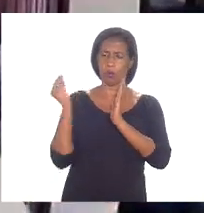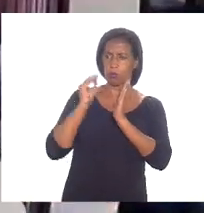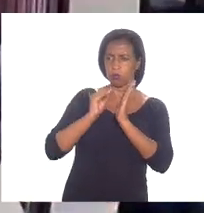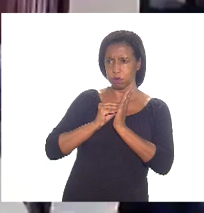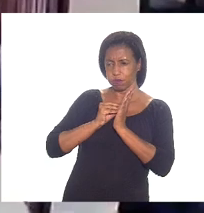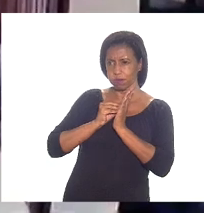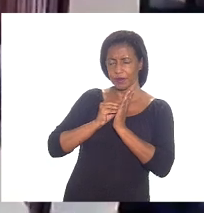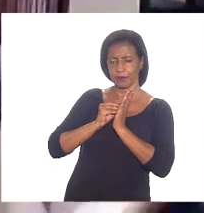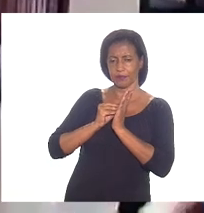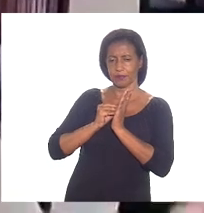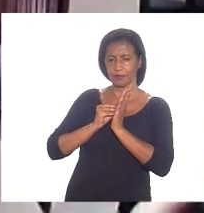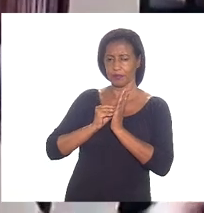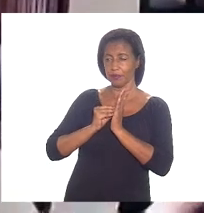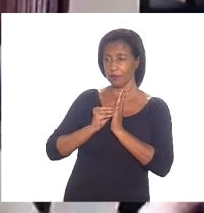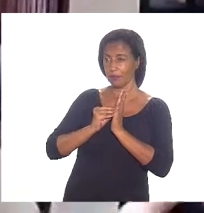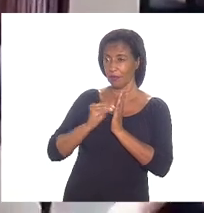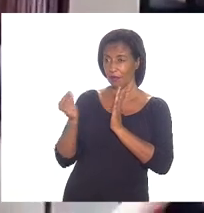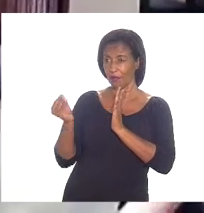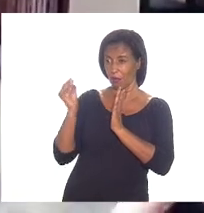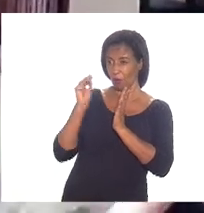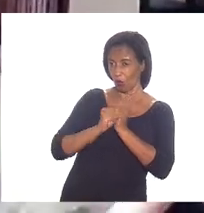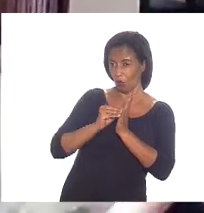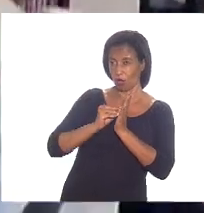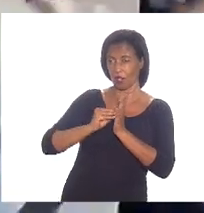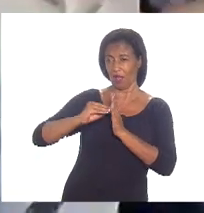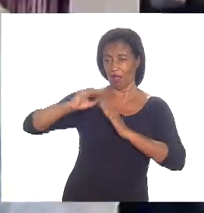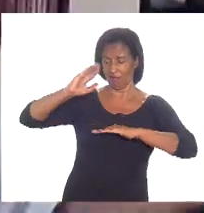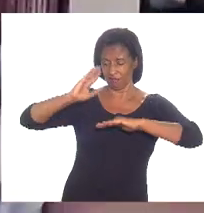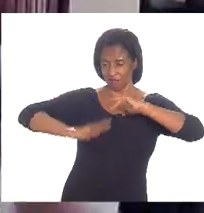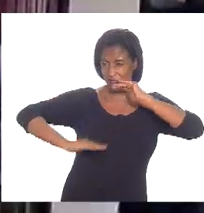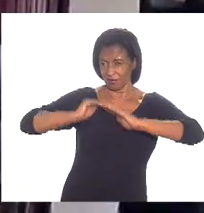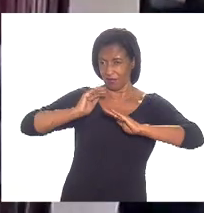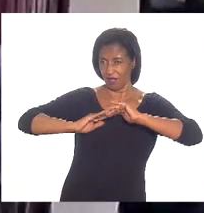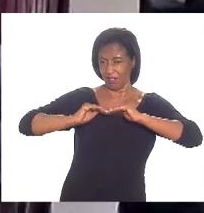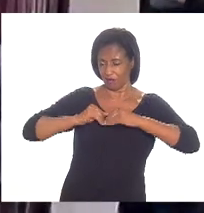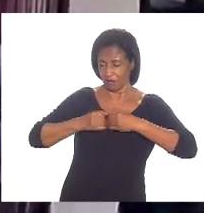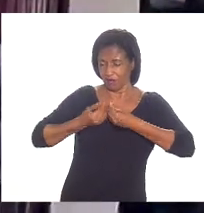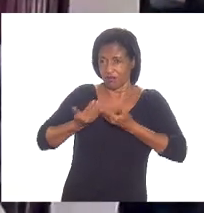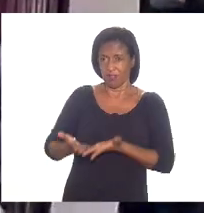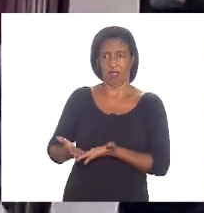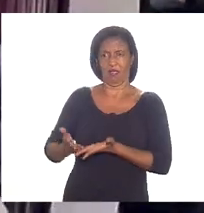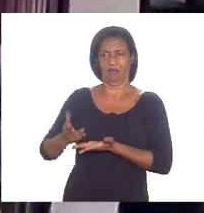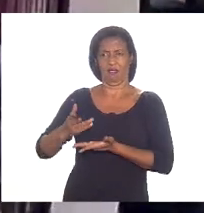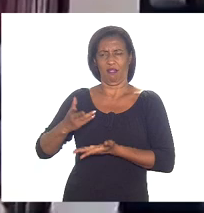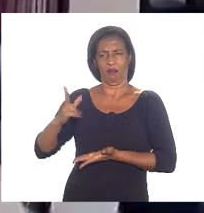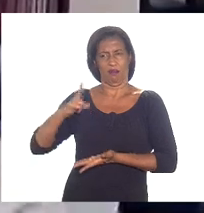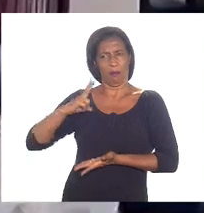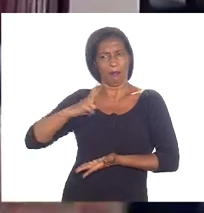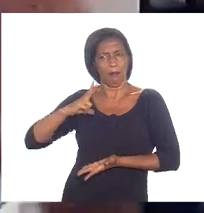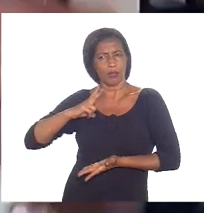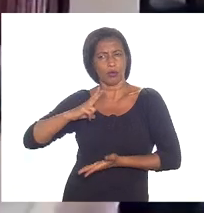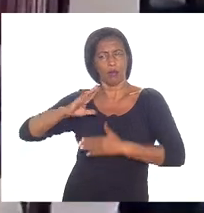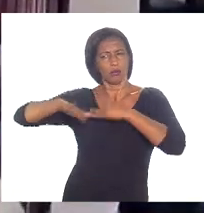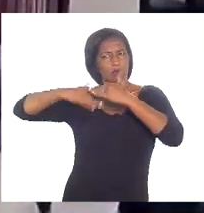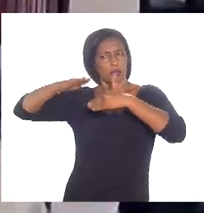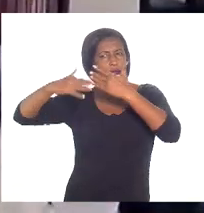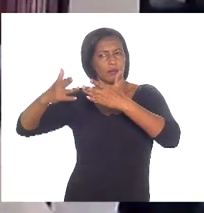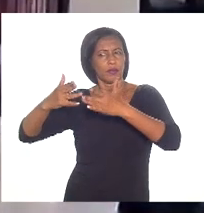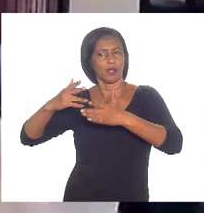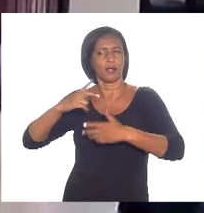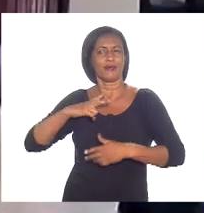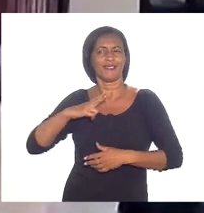mãos do privado para que realmente promova desenvolvimento, tem sido o resultado